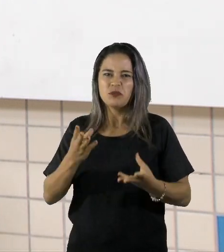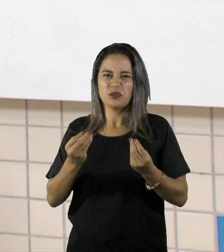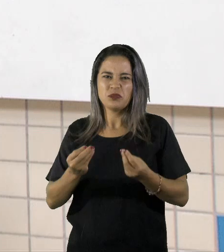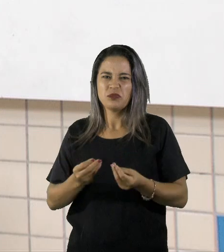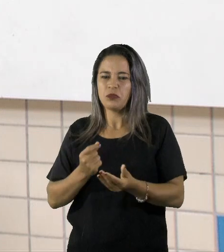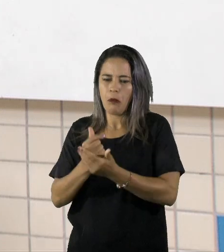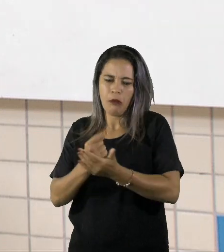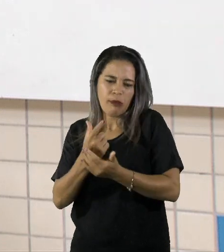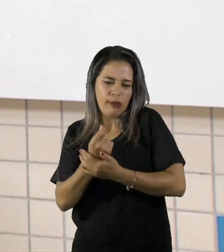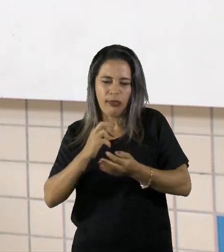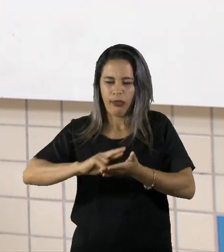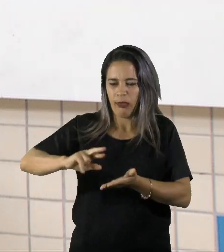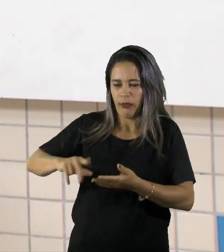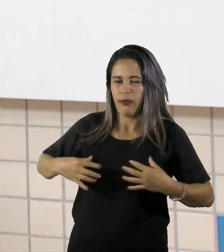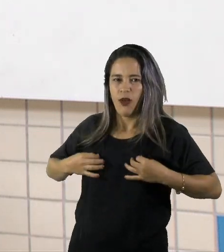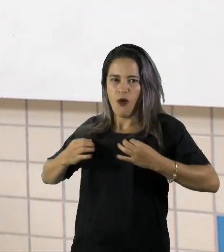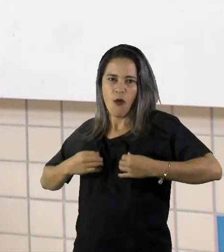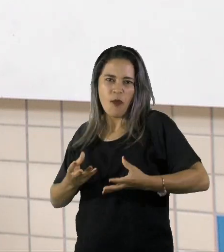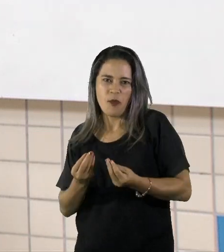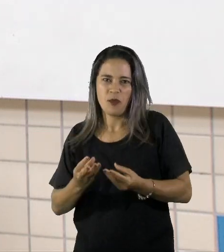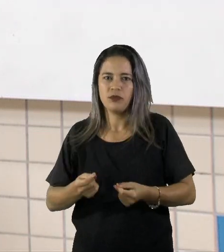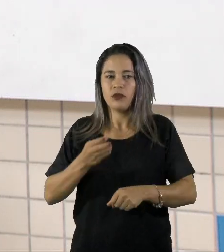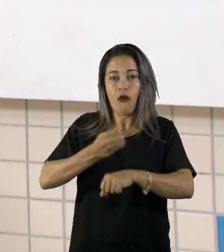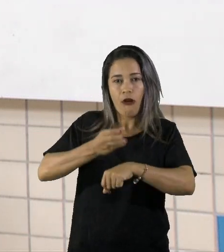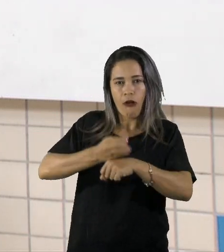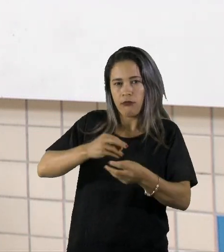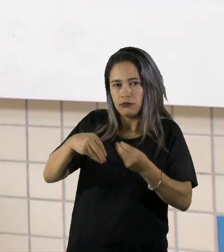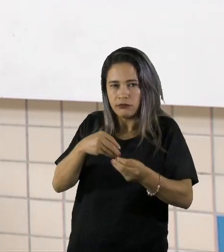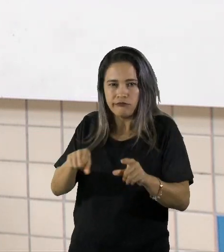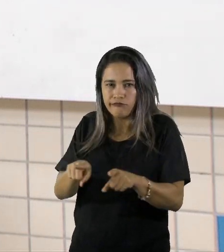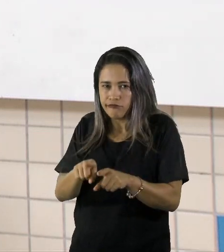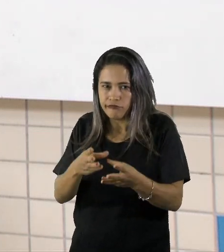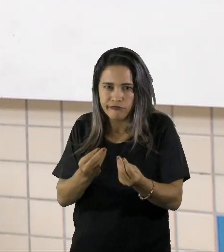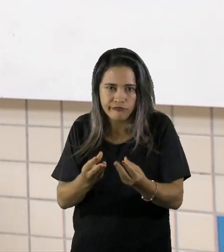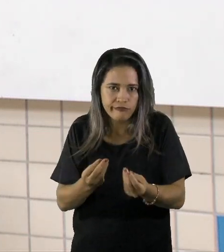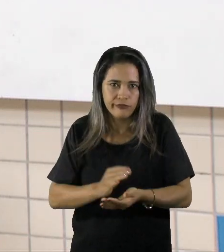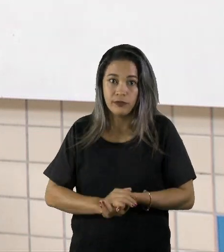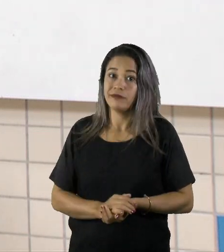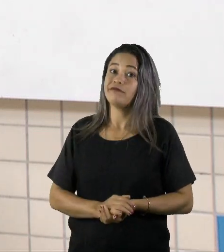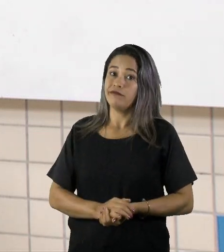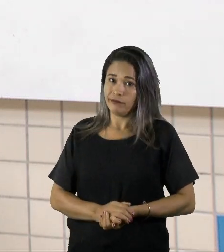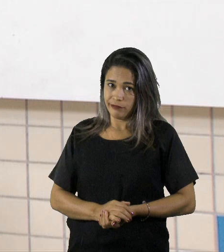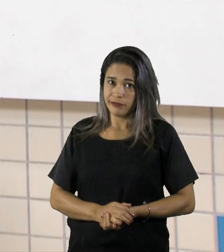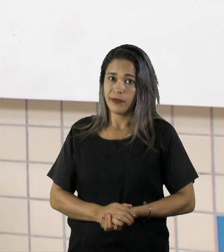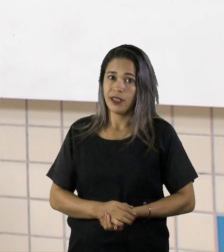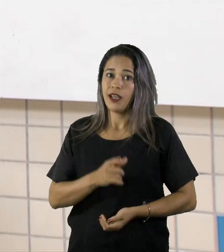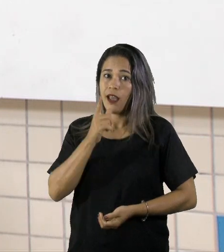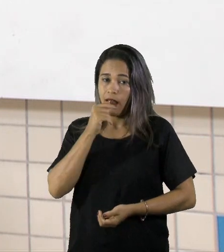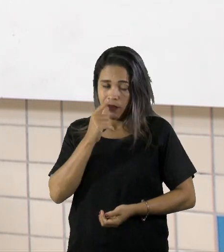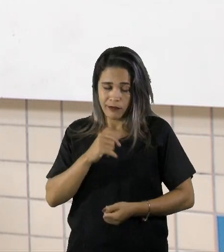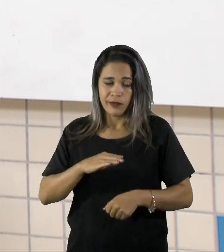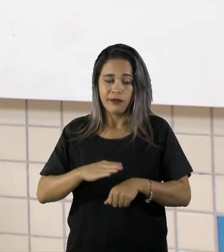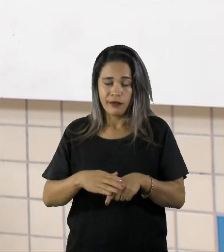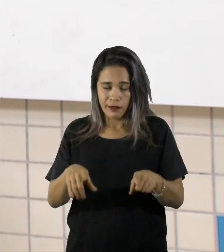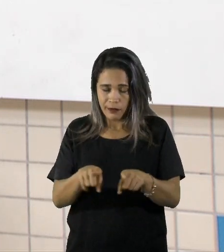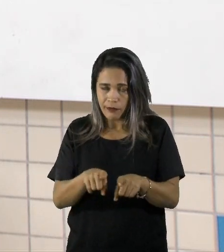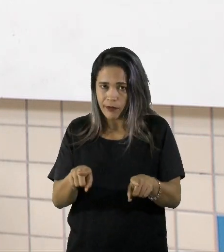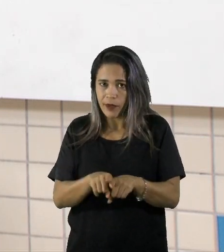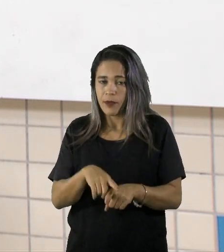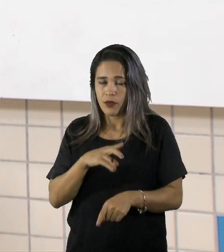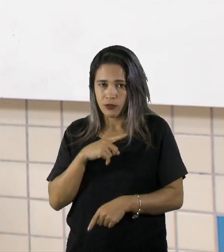consumimos copos descartáveis demais, enfim, né? O desperdício de água ocorre quando